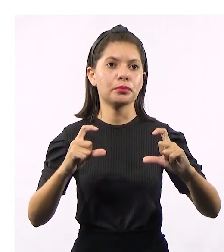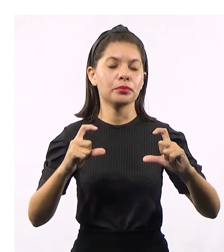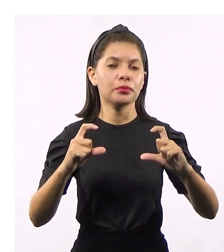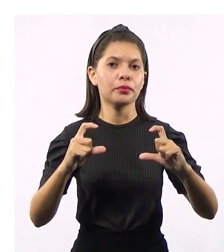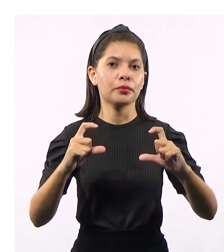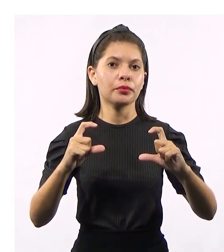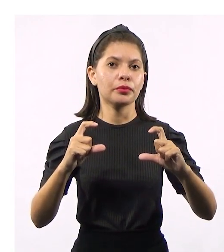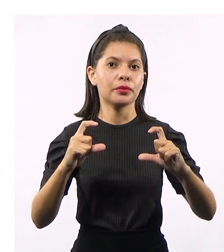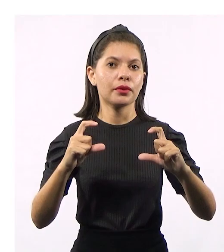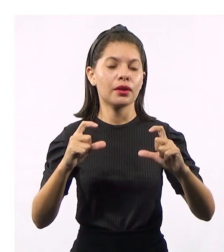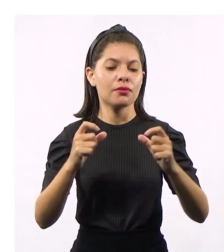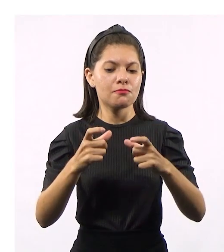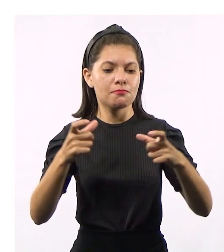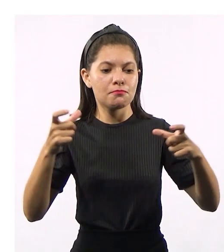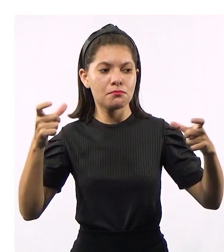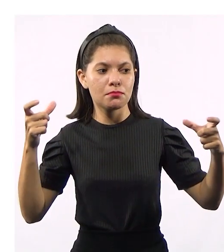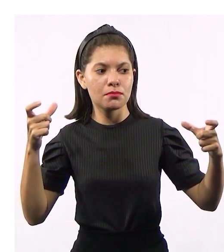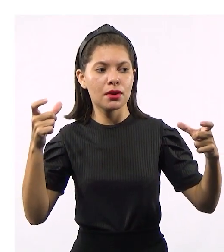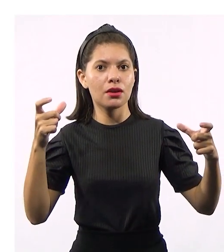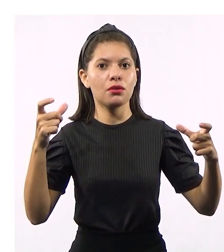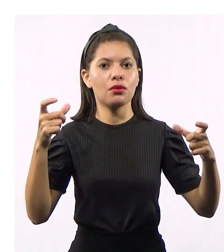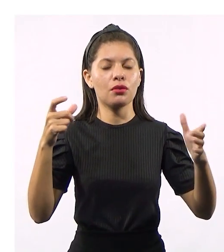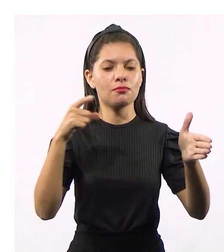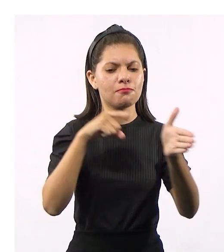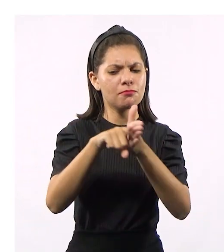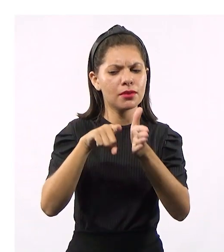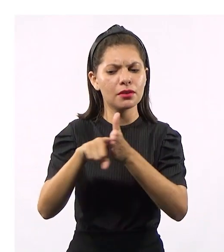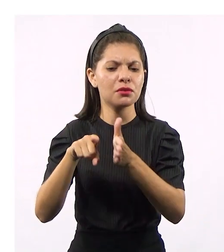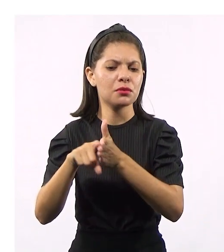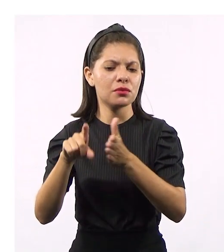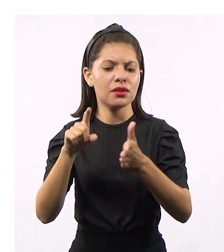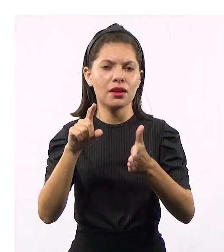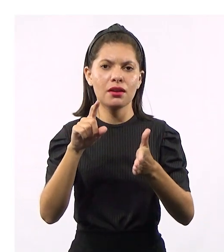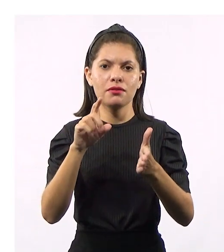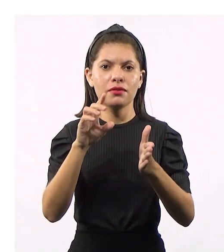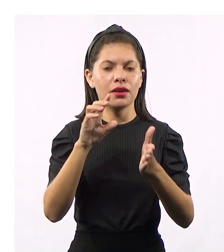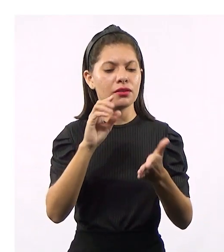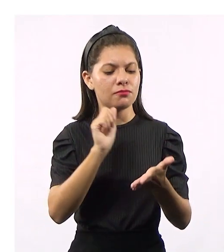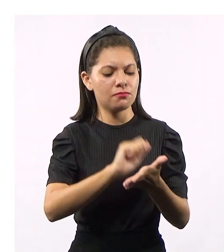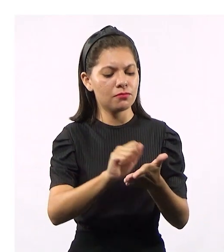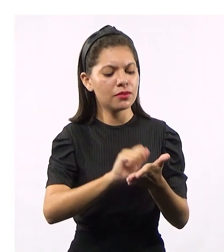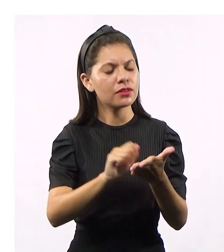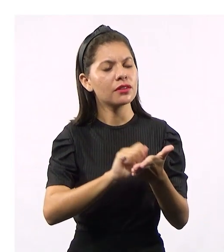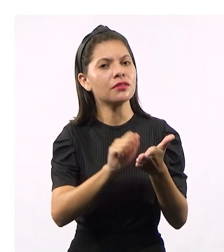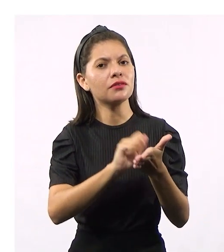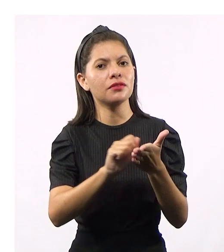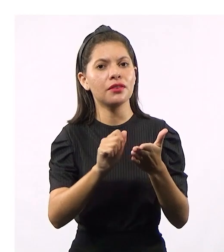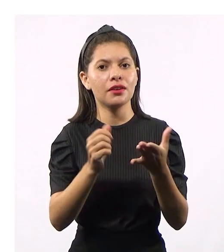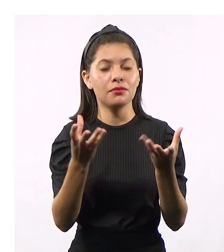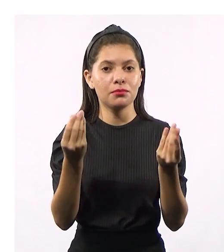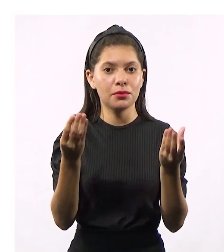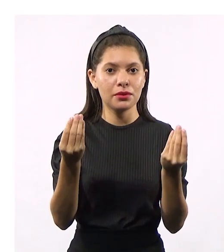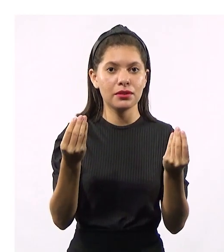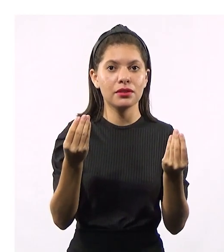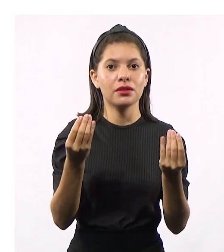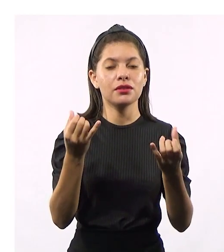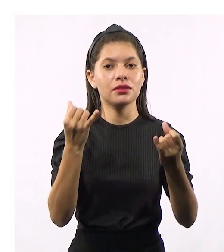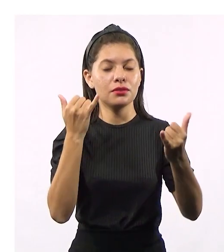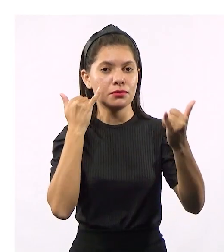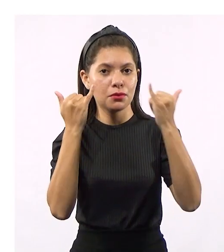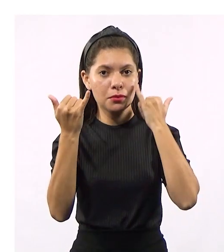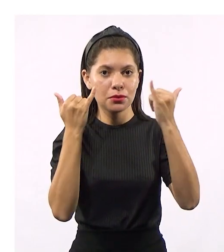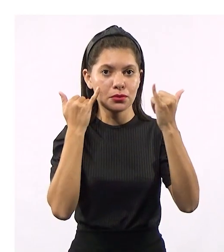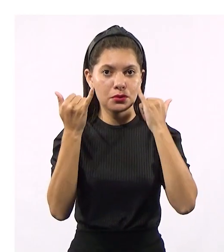para o entrevistado, ele vai poder digitar mais informações. Questões de múltipla escolha, e aí eu já entro nas questões do